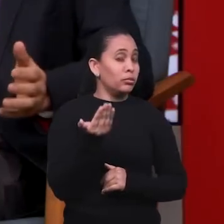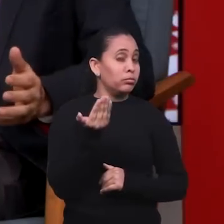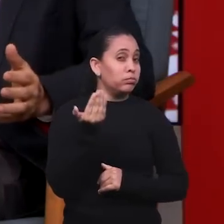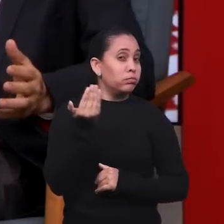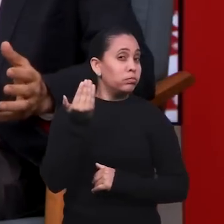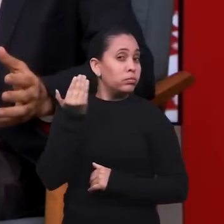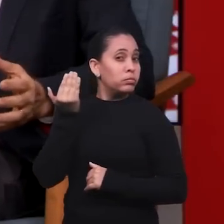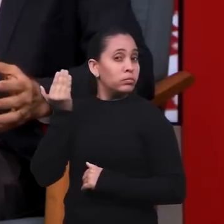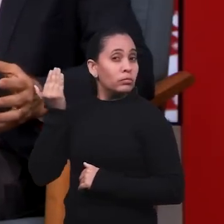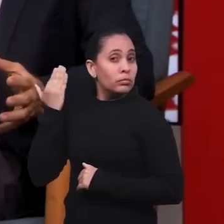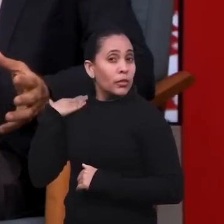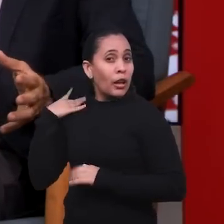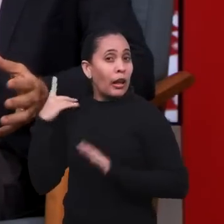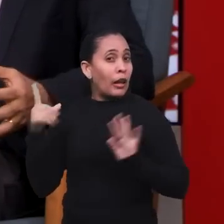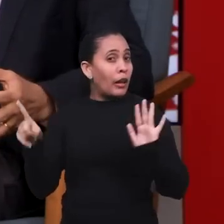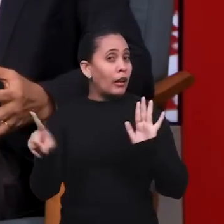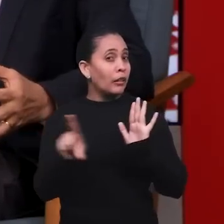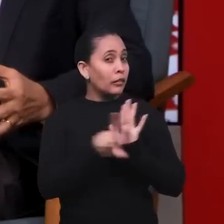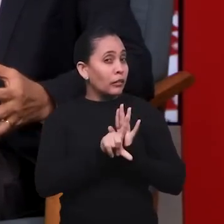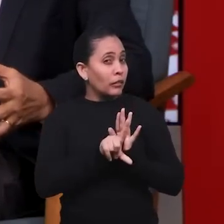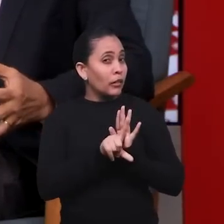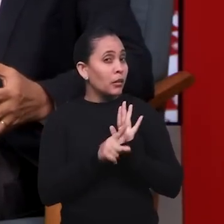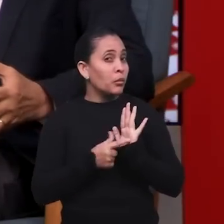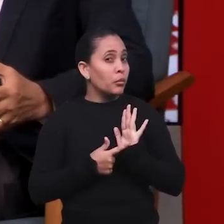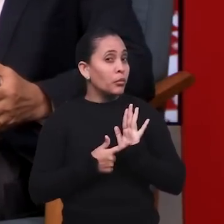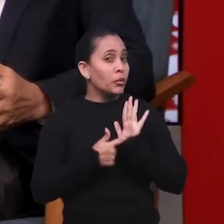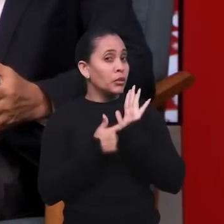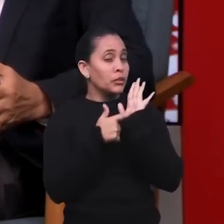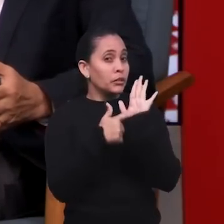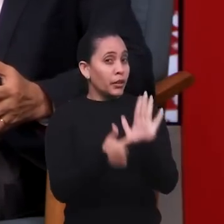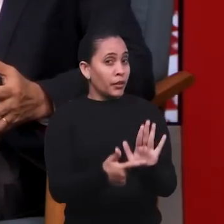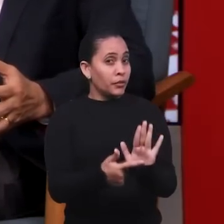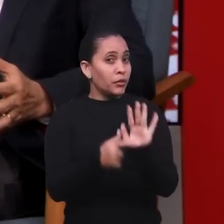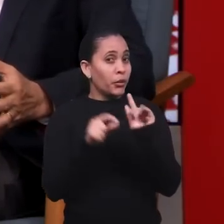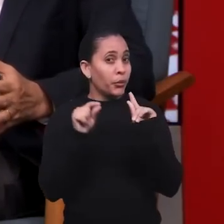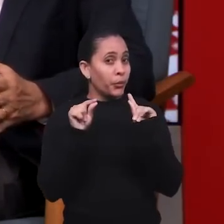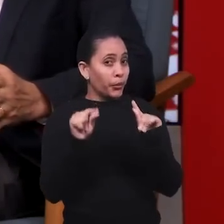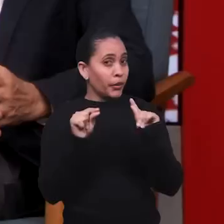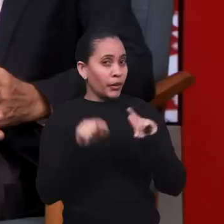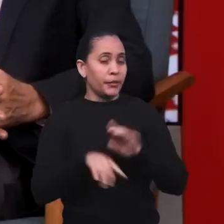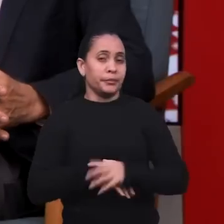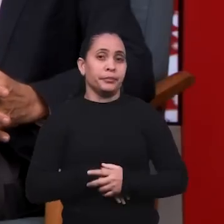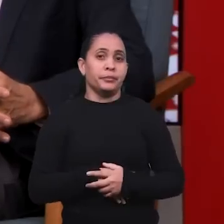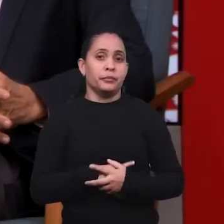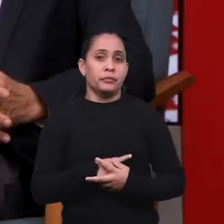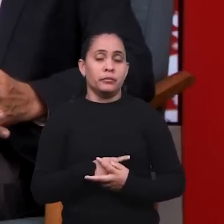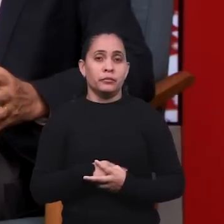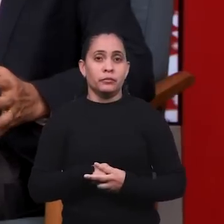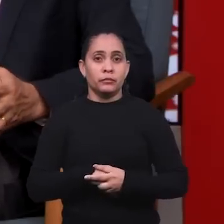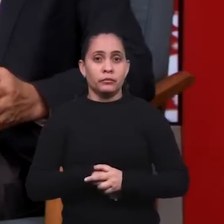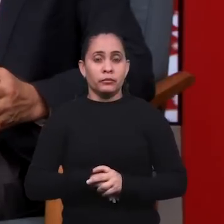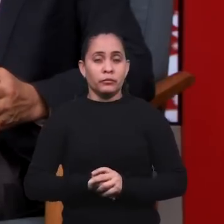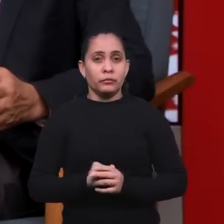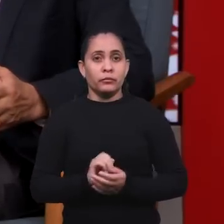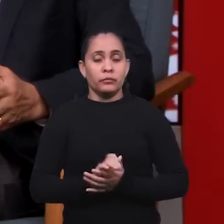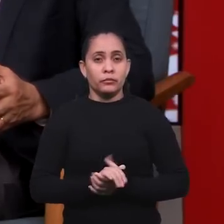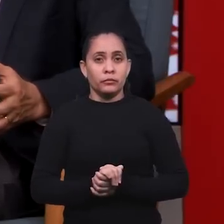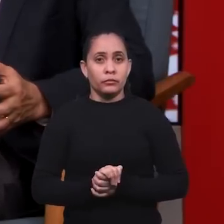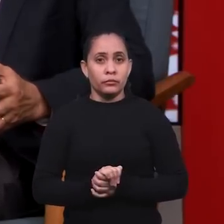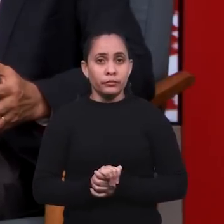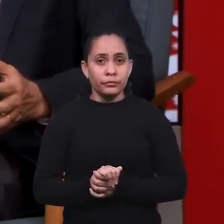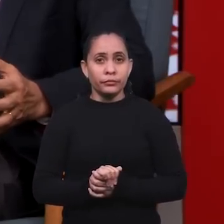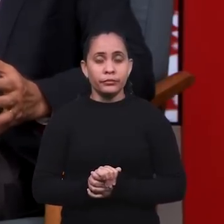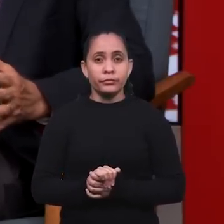a própria lei mosaica determinava princípios que eram